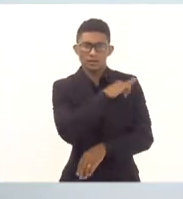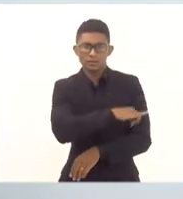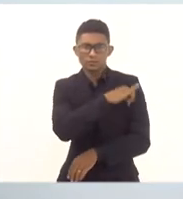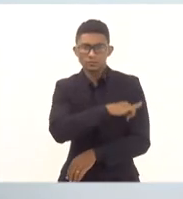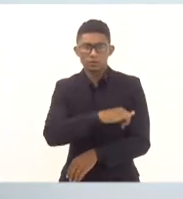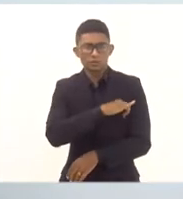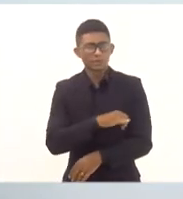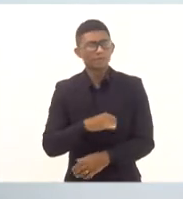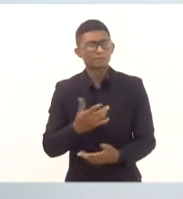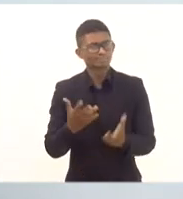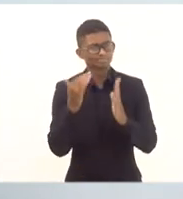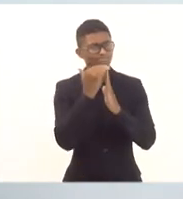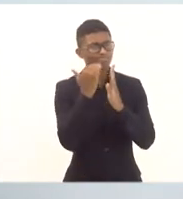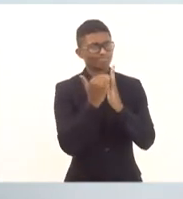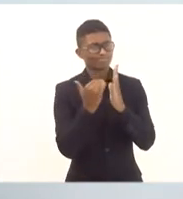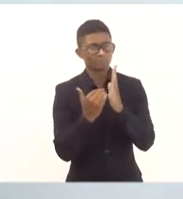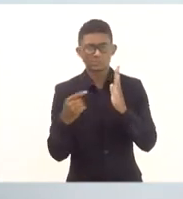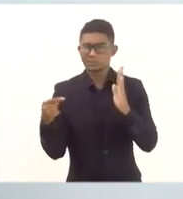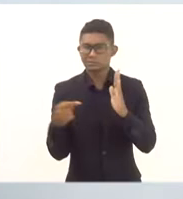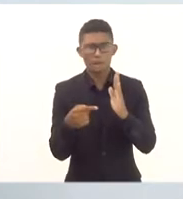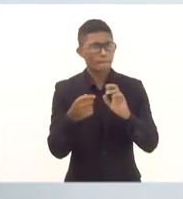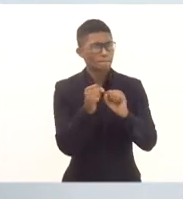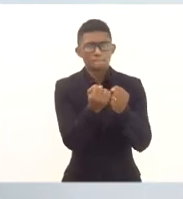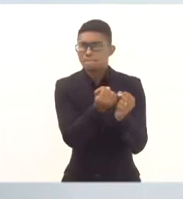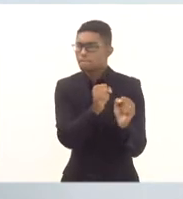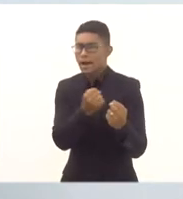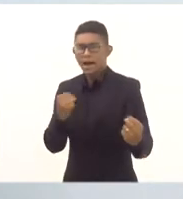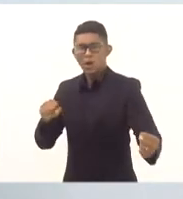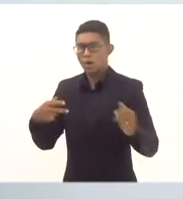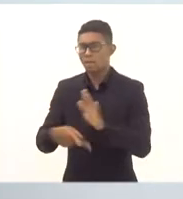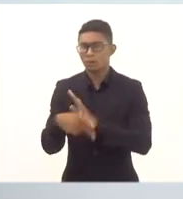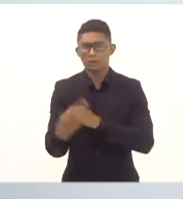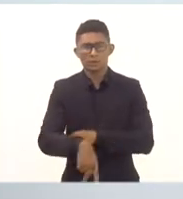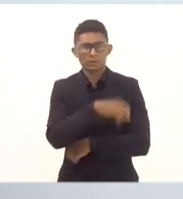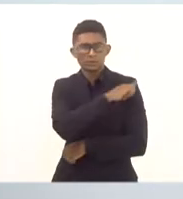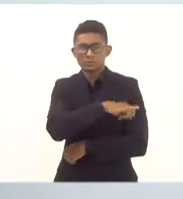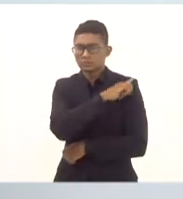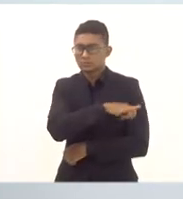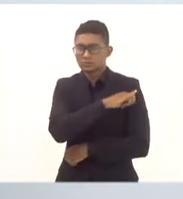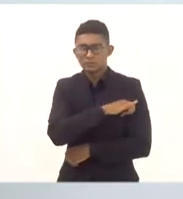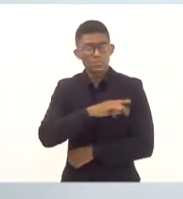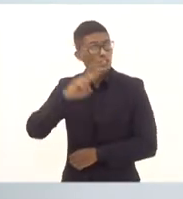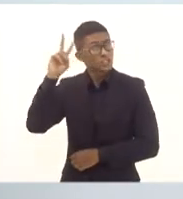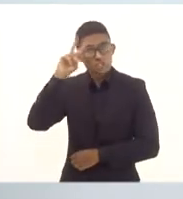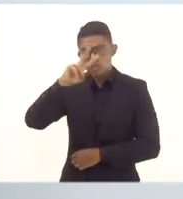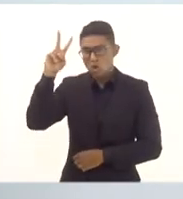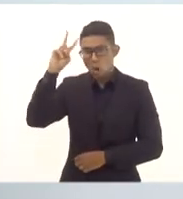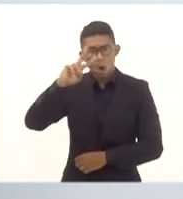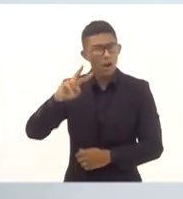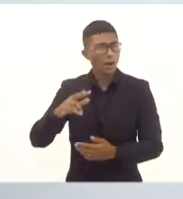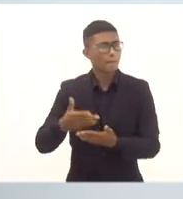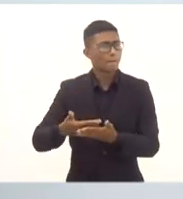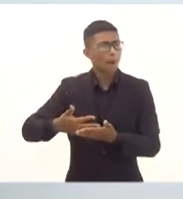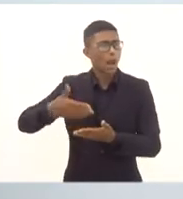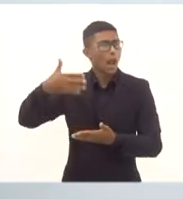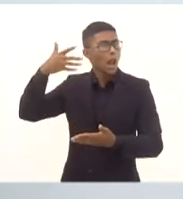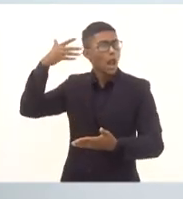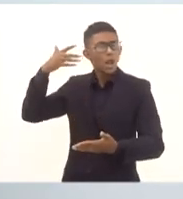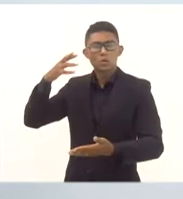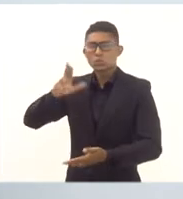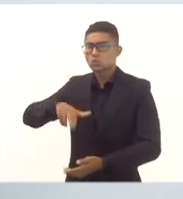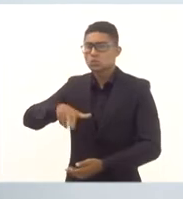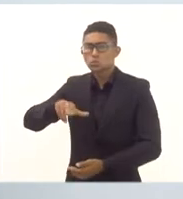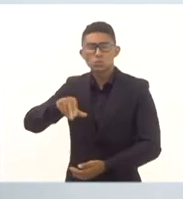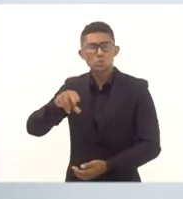de se tem conhecimento no estado do Rio de Janeiro né da história do Estado do Rio de Janeiro de transferência de